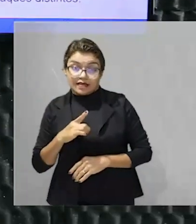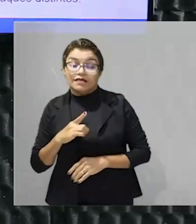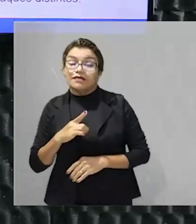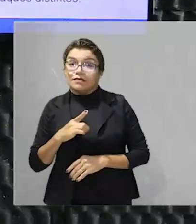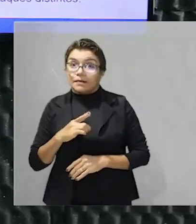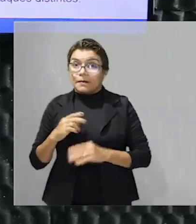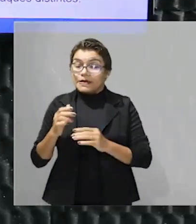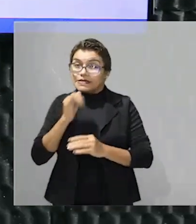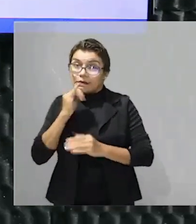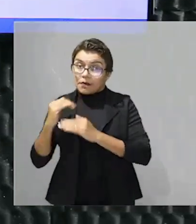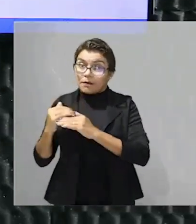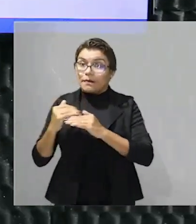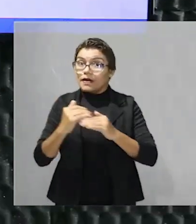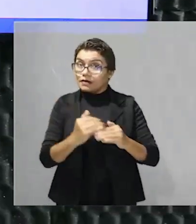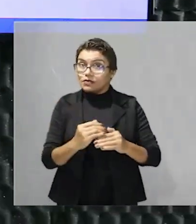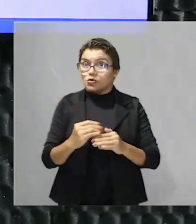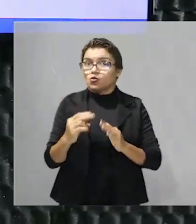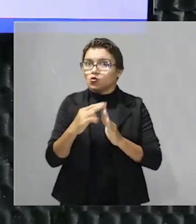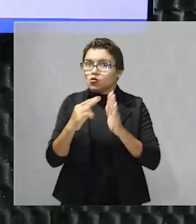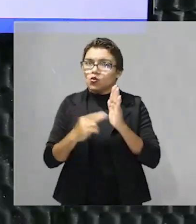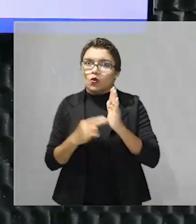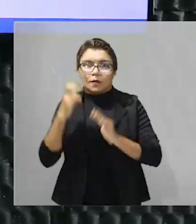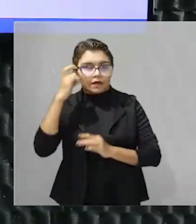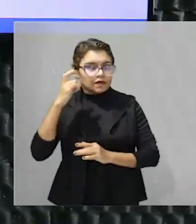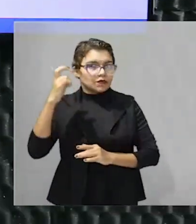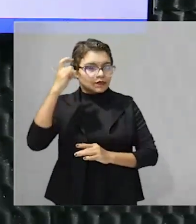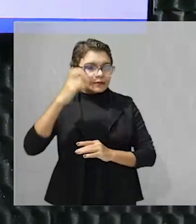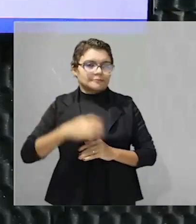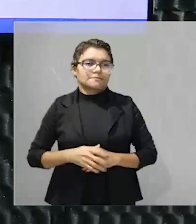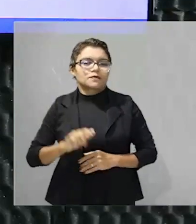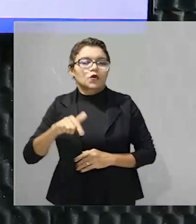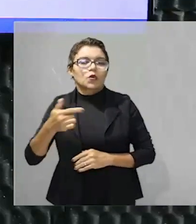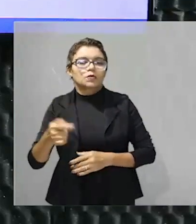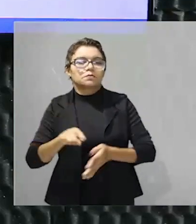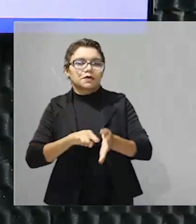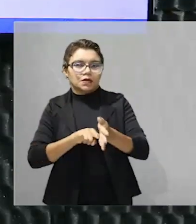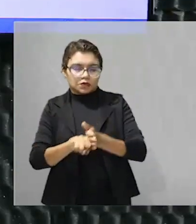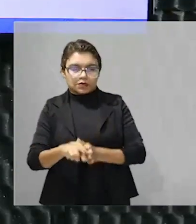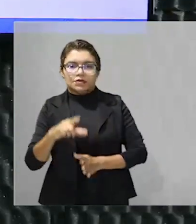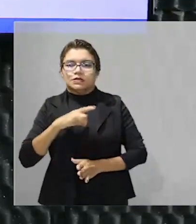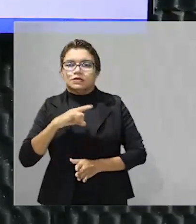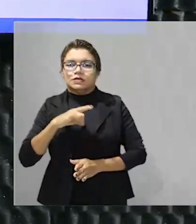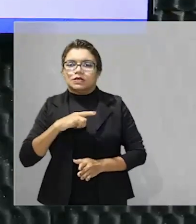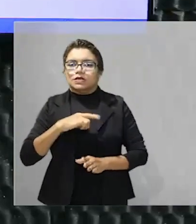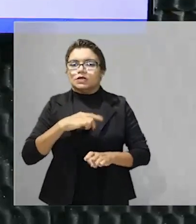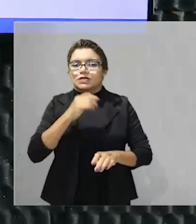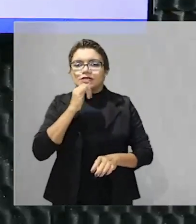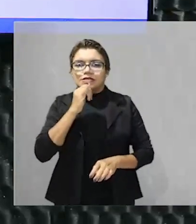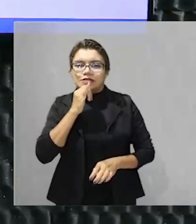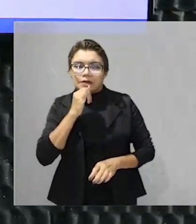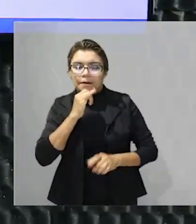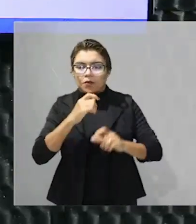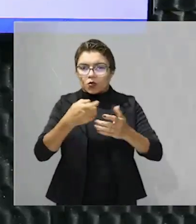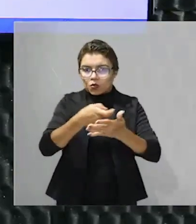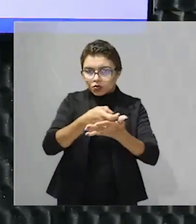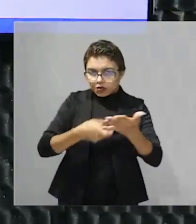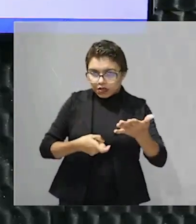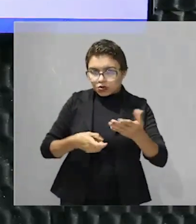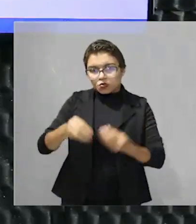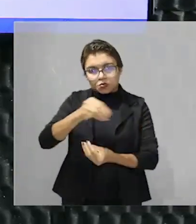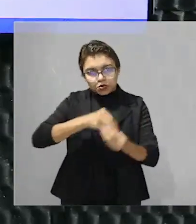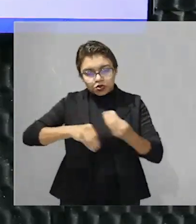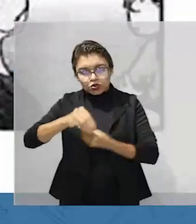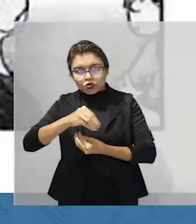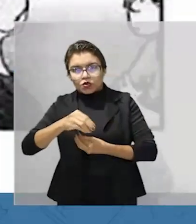norma culta, tá? Mais uma questão, a gente tem mais um elemento, um texto que mistura linguagem verbal e não